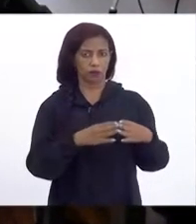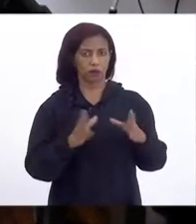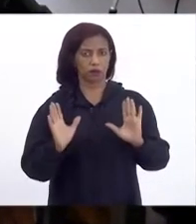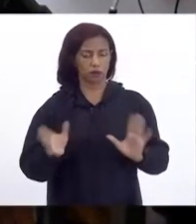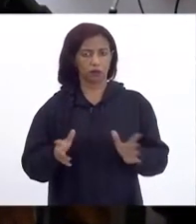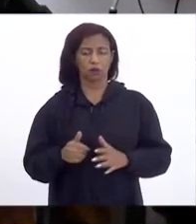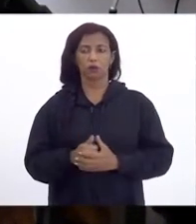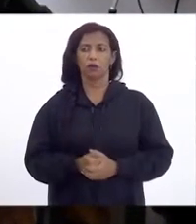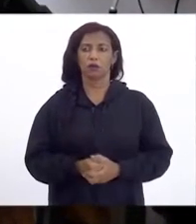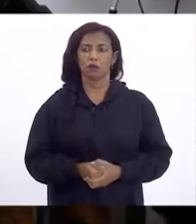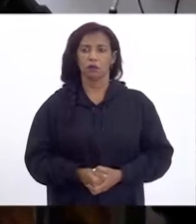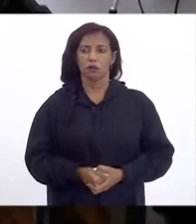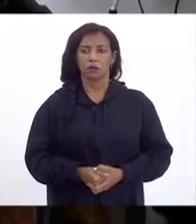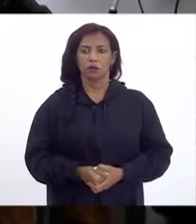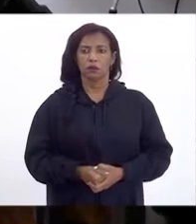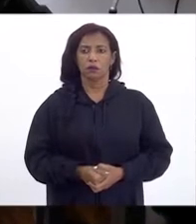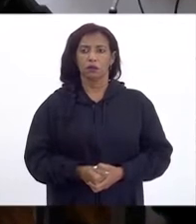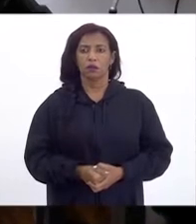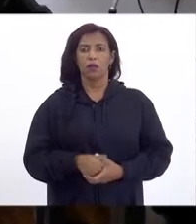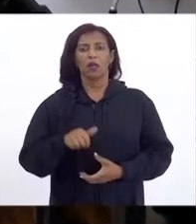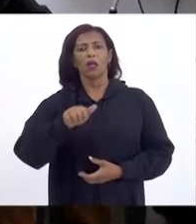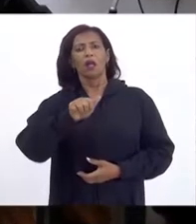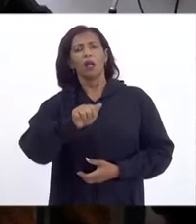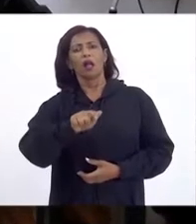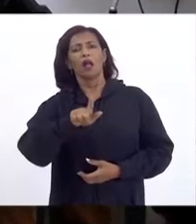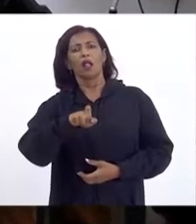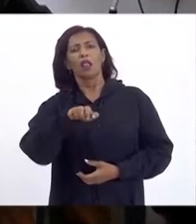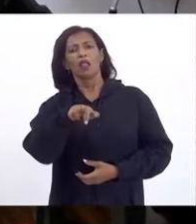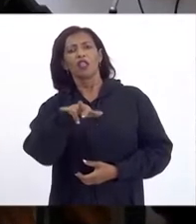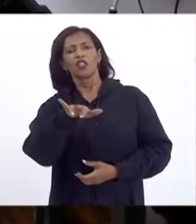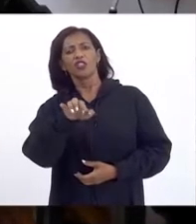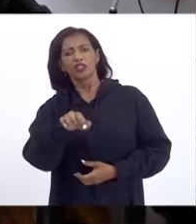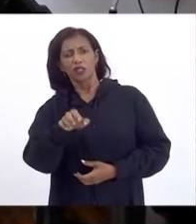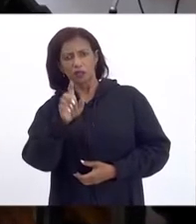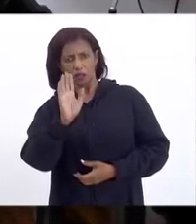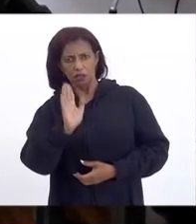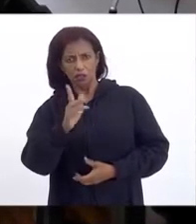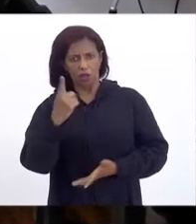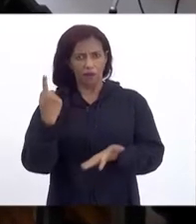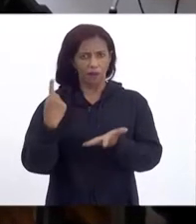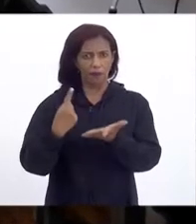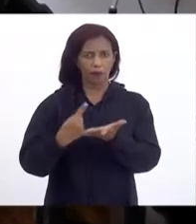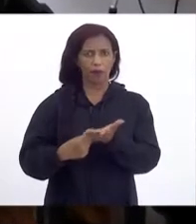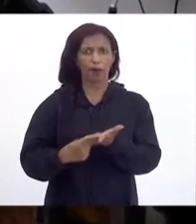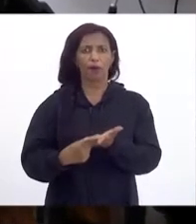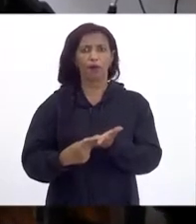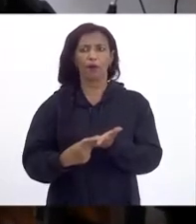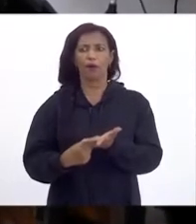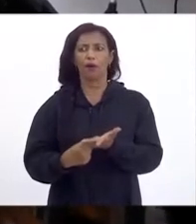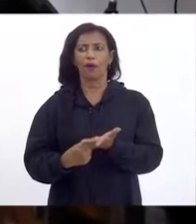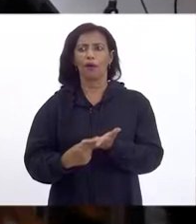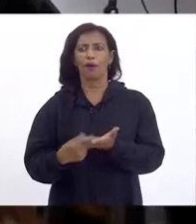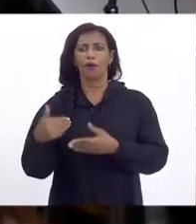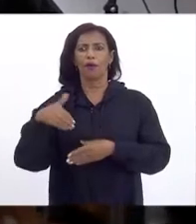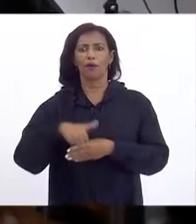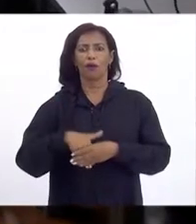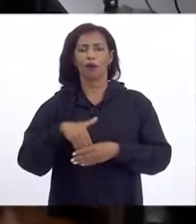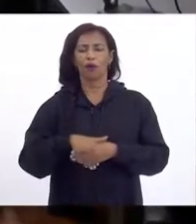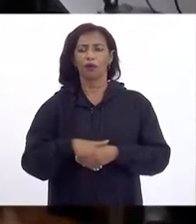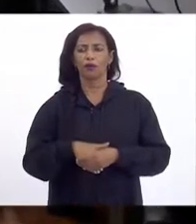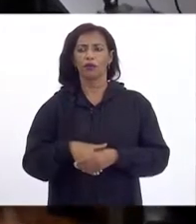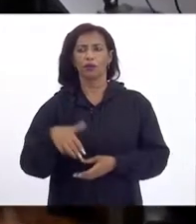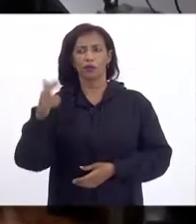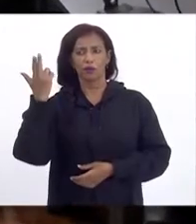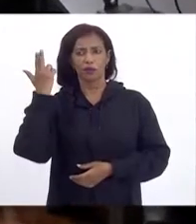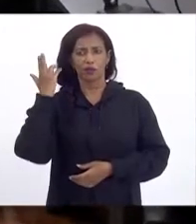de sete. Deputado Alexandre Freitas já deixou seu voto favorável, não é isso? Ele e o Marco Coelho também.